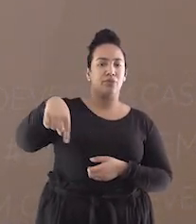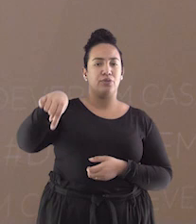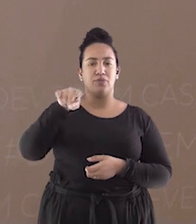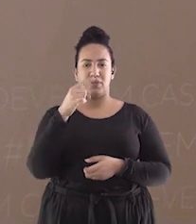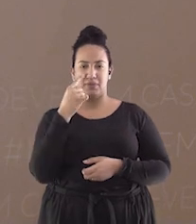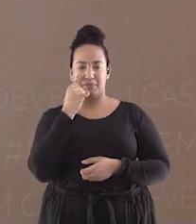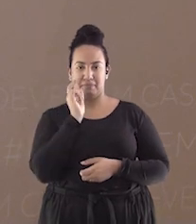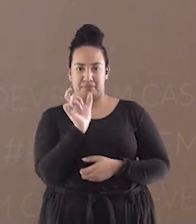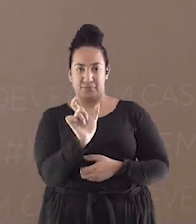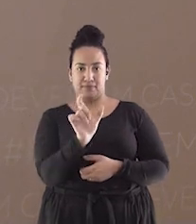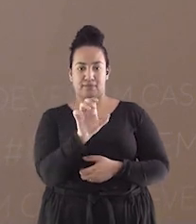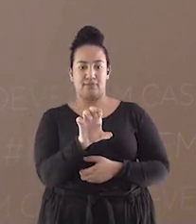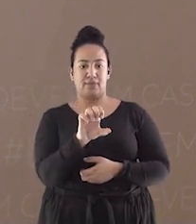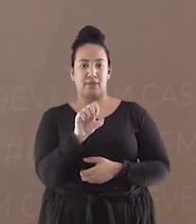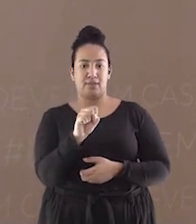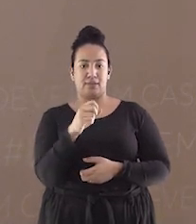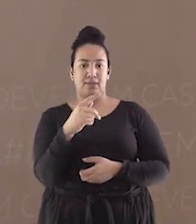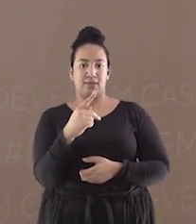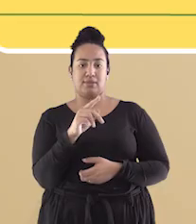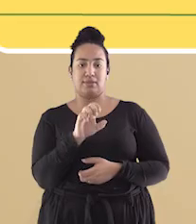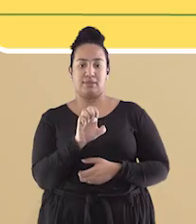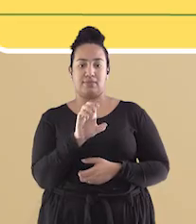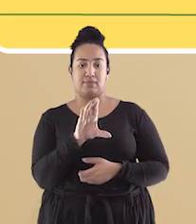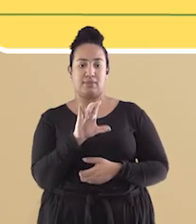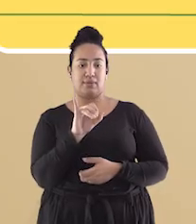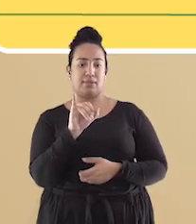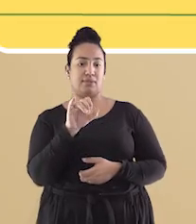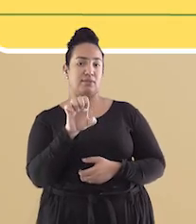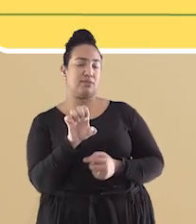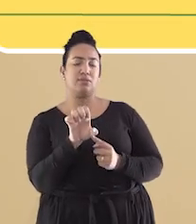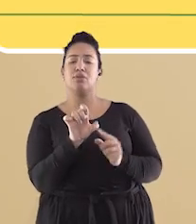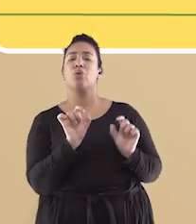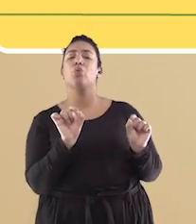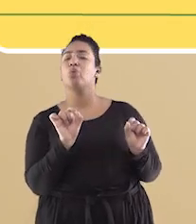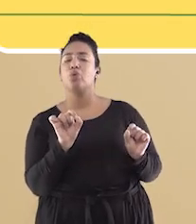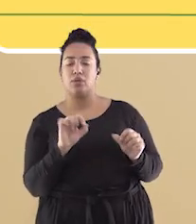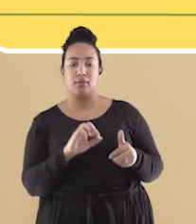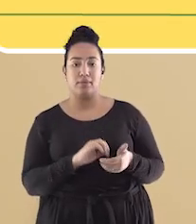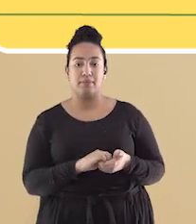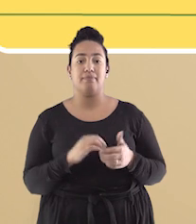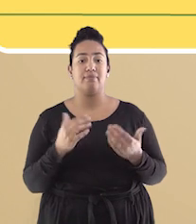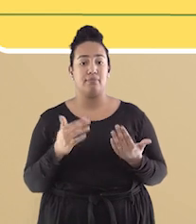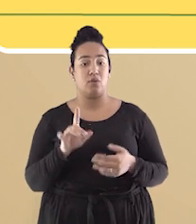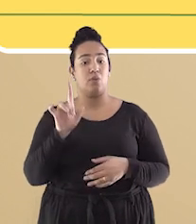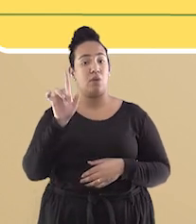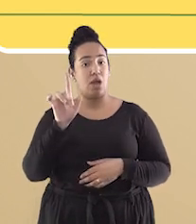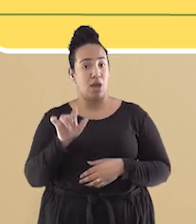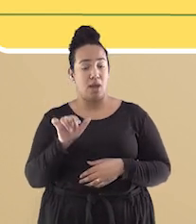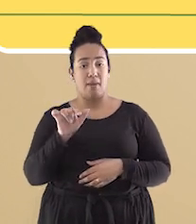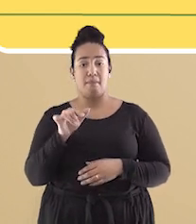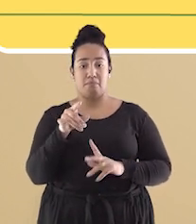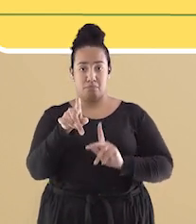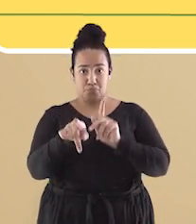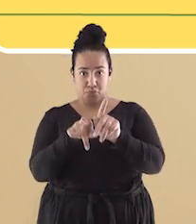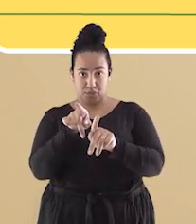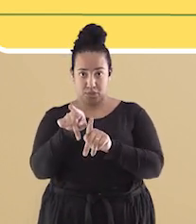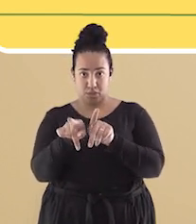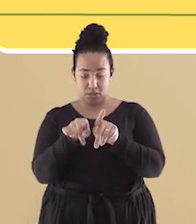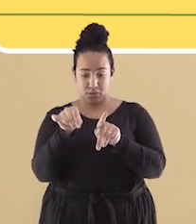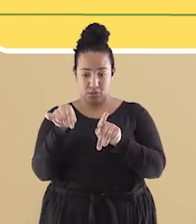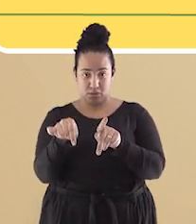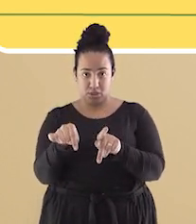espécie, o que vem à sua mente? Espécies são organismos encontrados em uma mesma população